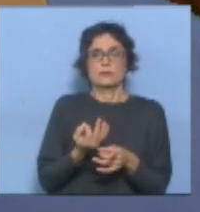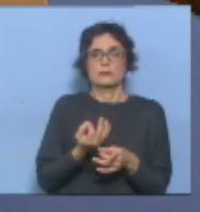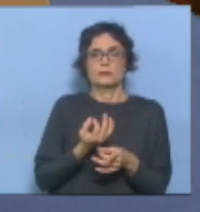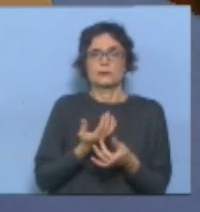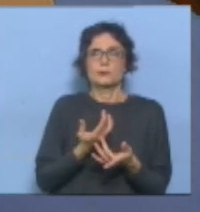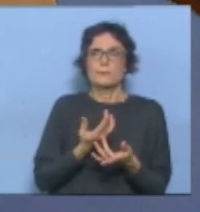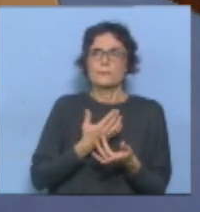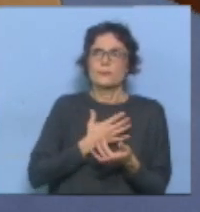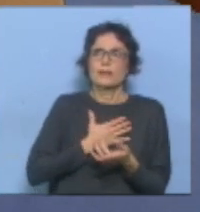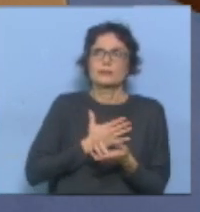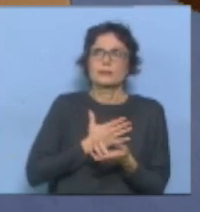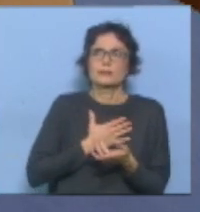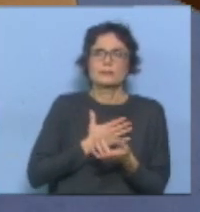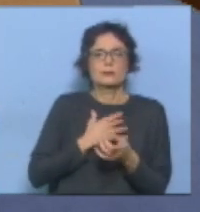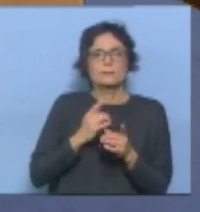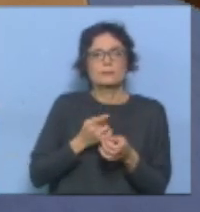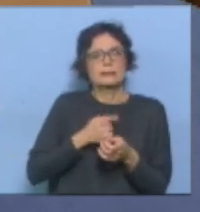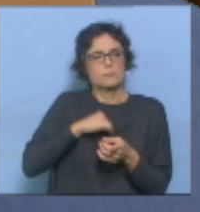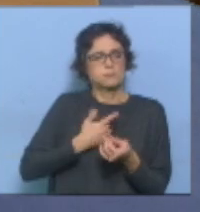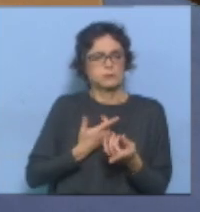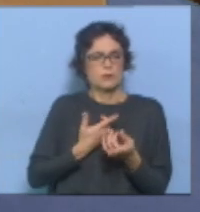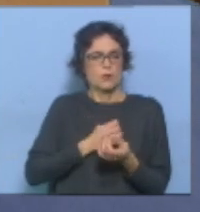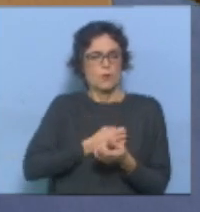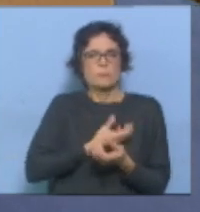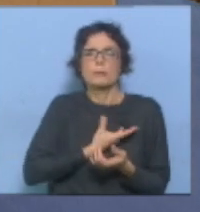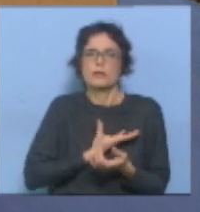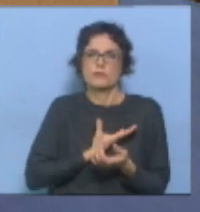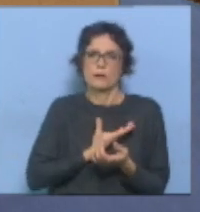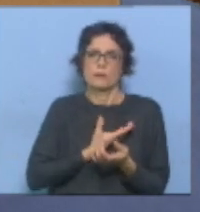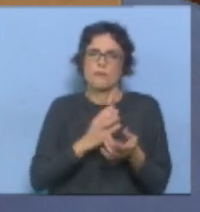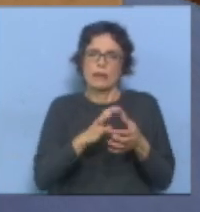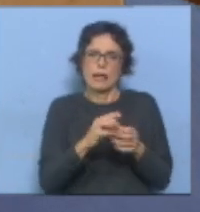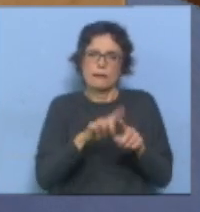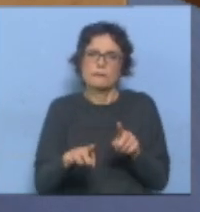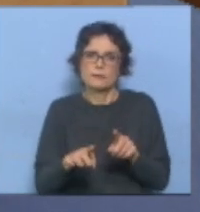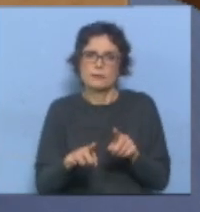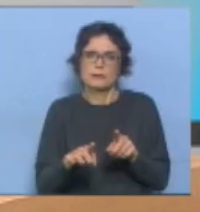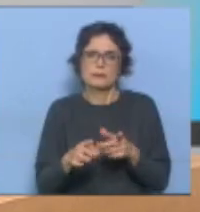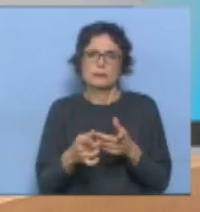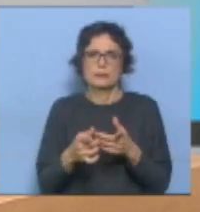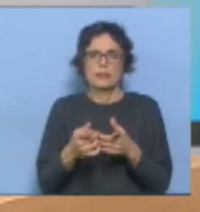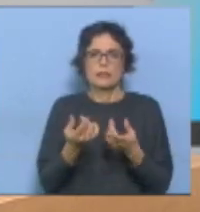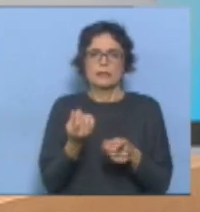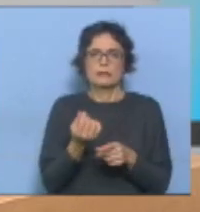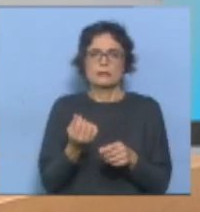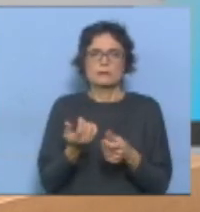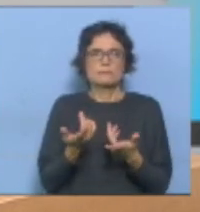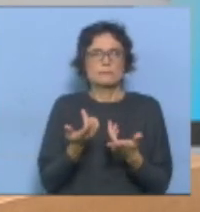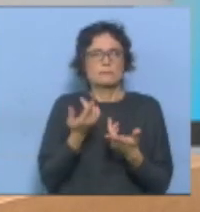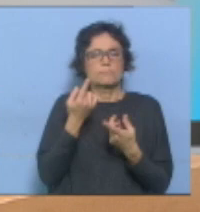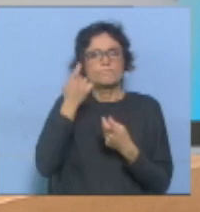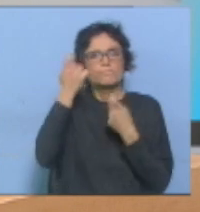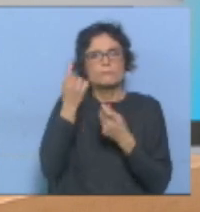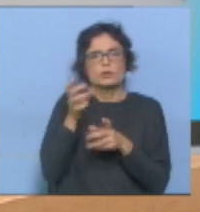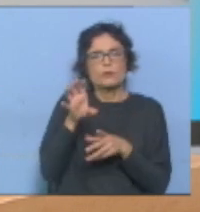pela diferença, o interesse pelas portas que nos abre, o pensar de